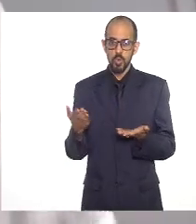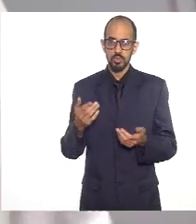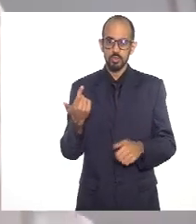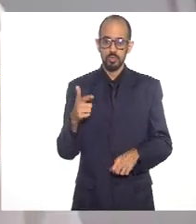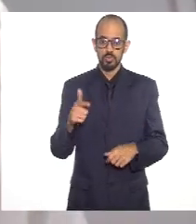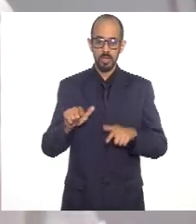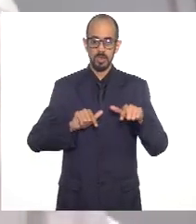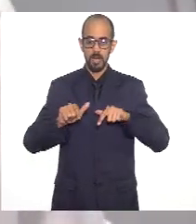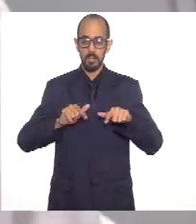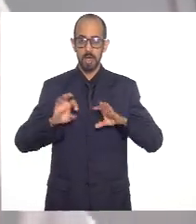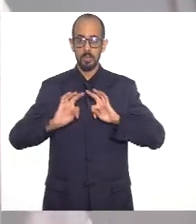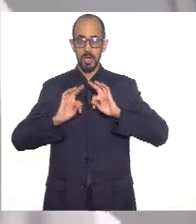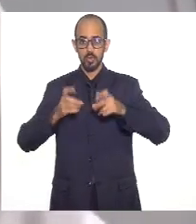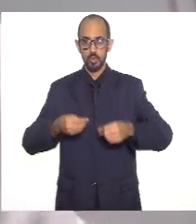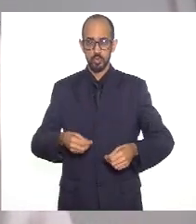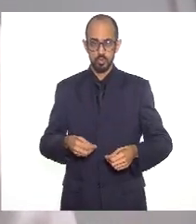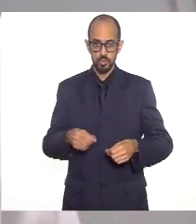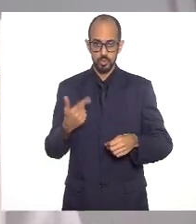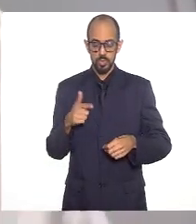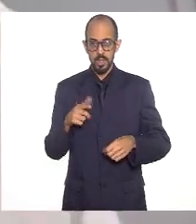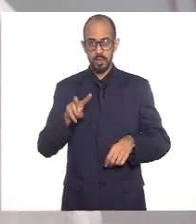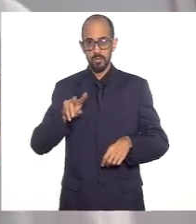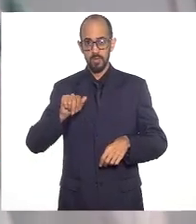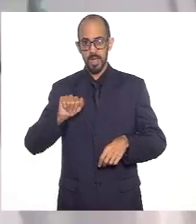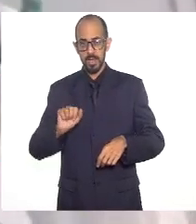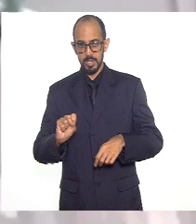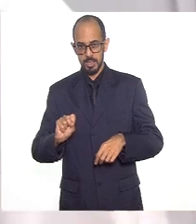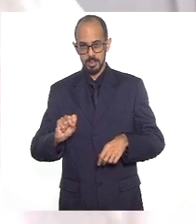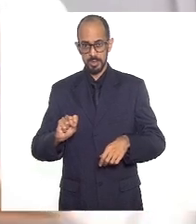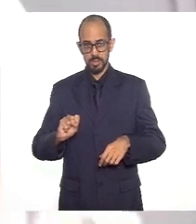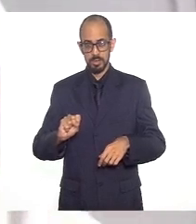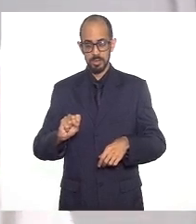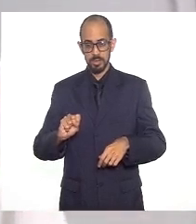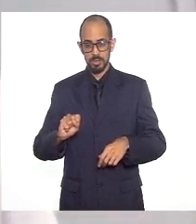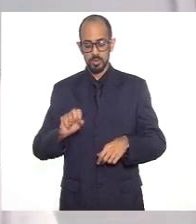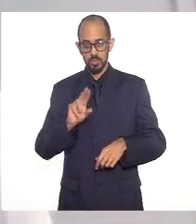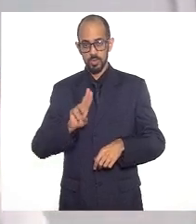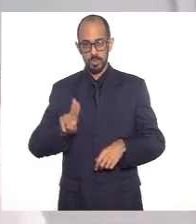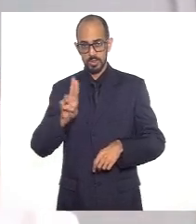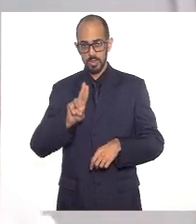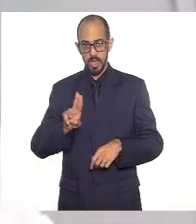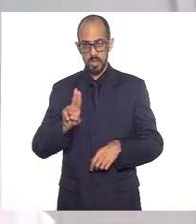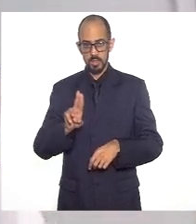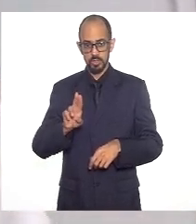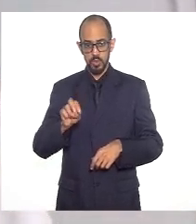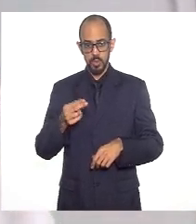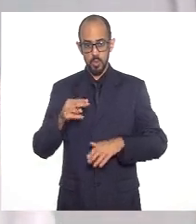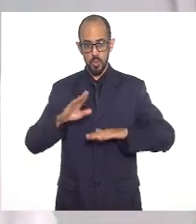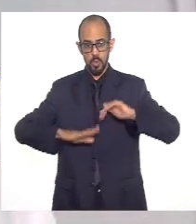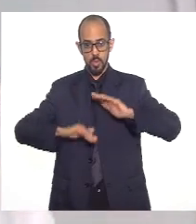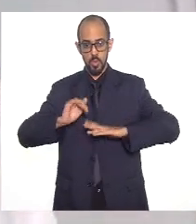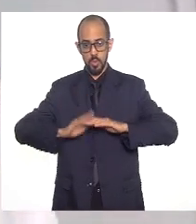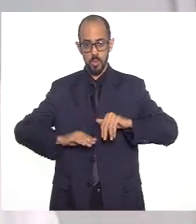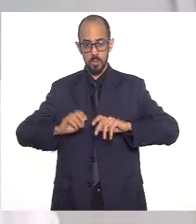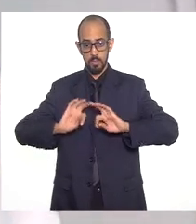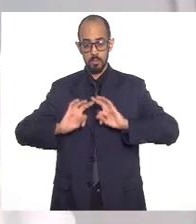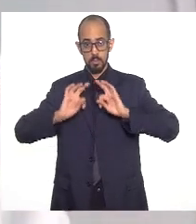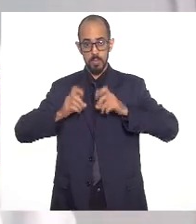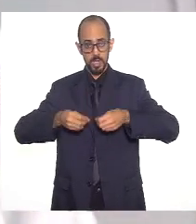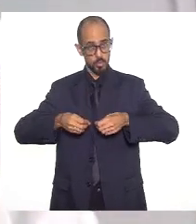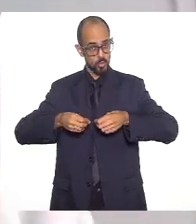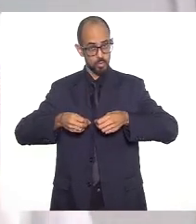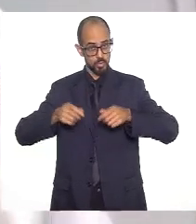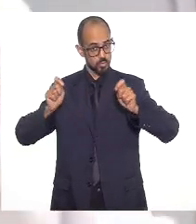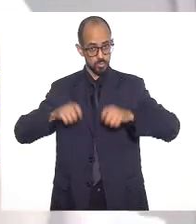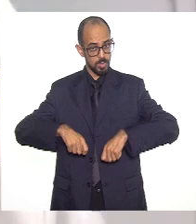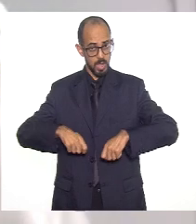mundo. Hoje não tem vaga na universidade ou em cursos de capacitação ou profissionalização para todo mundo. A miséria